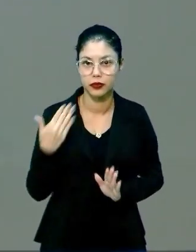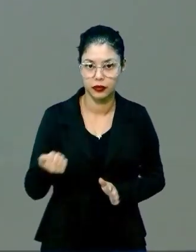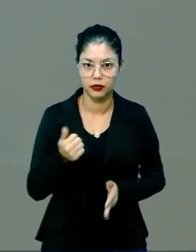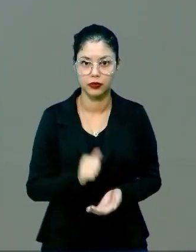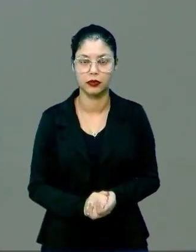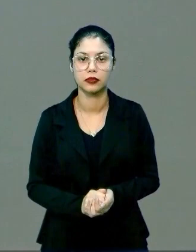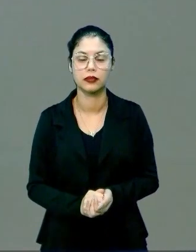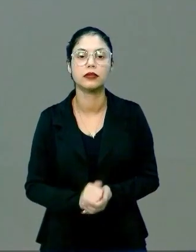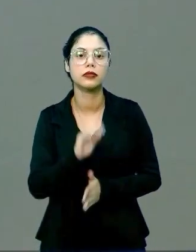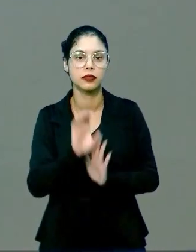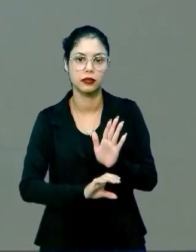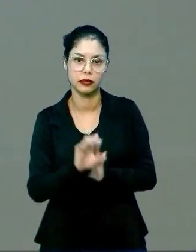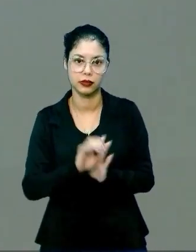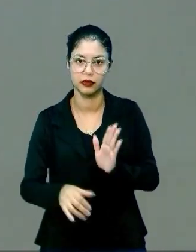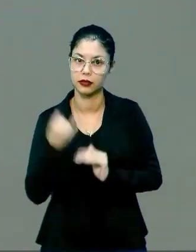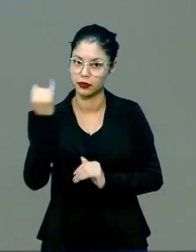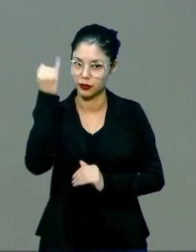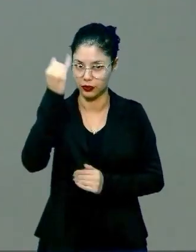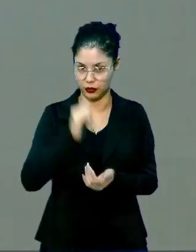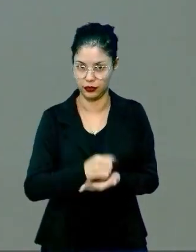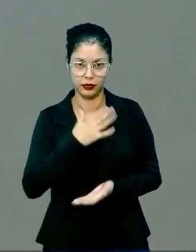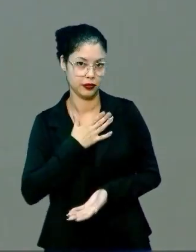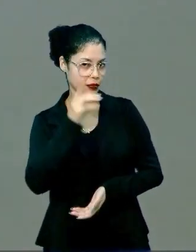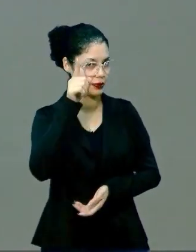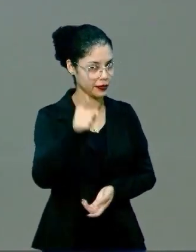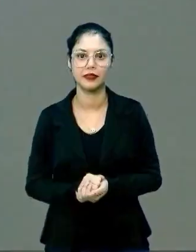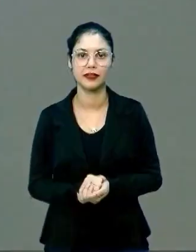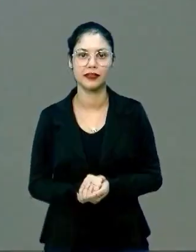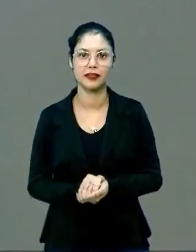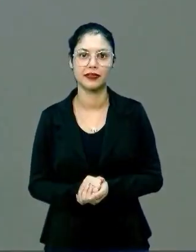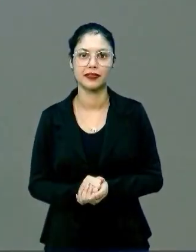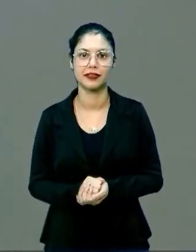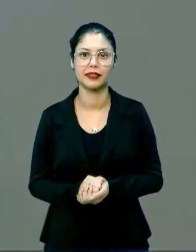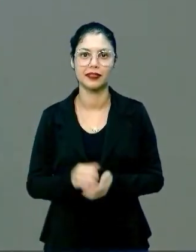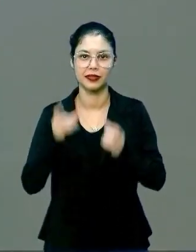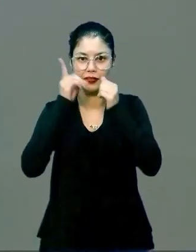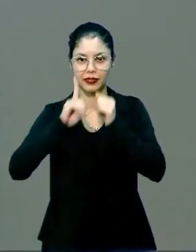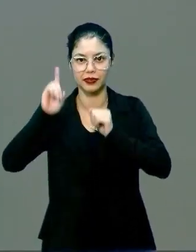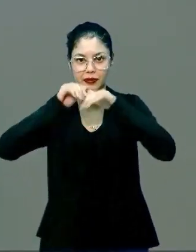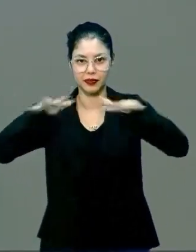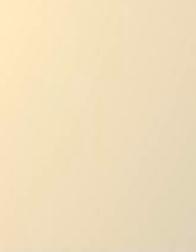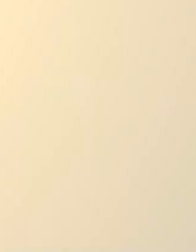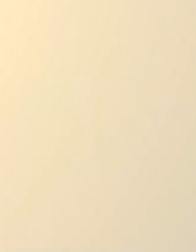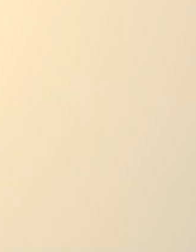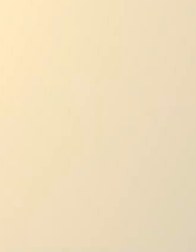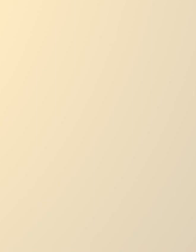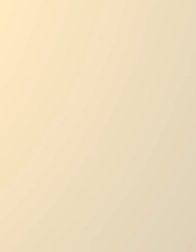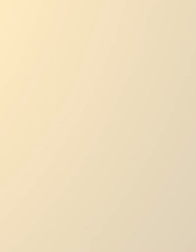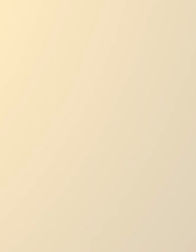melhor esse conteúdo que é tão importante para mim e para você. E é isto. Fiquem com Deus.